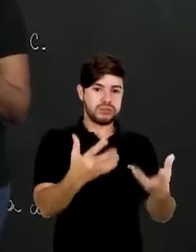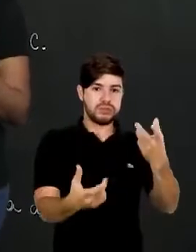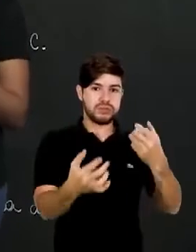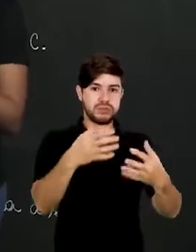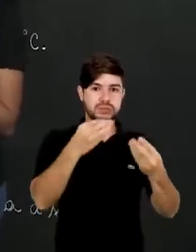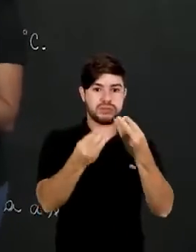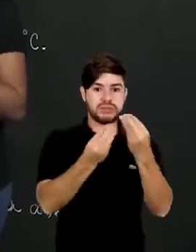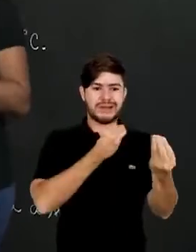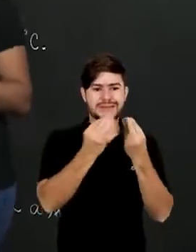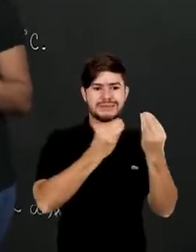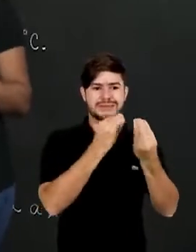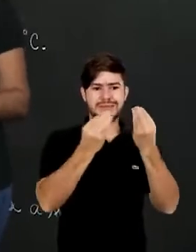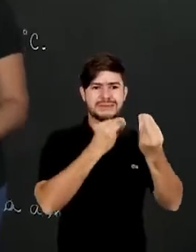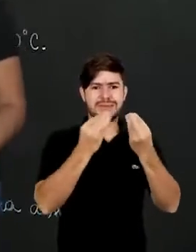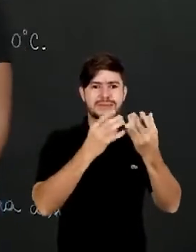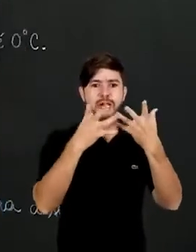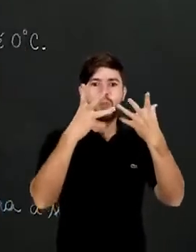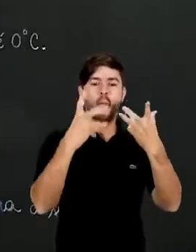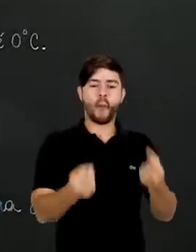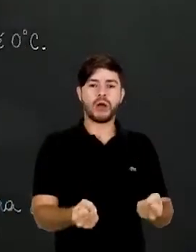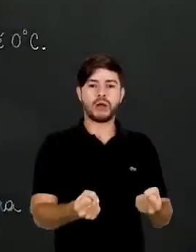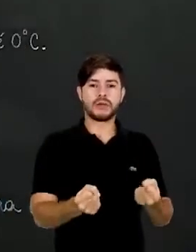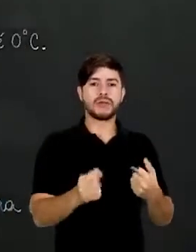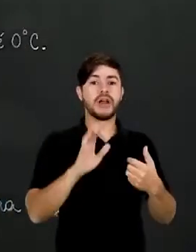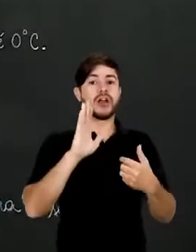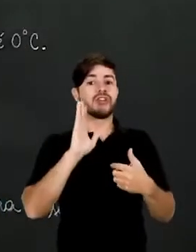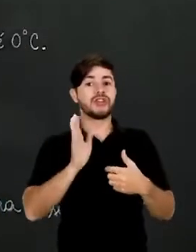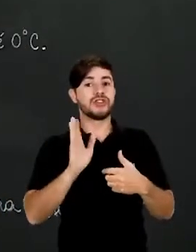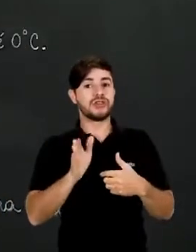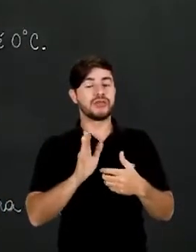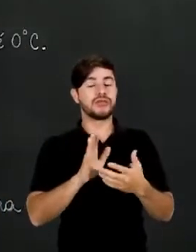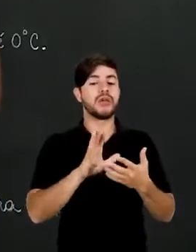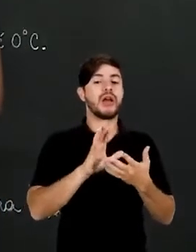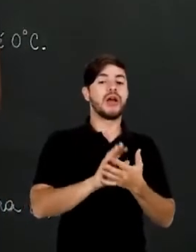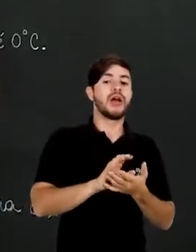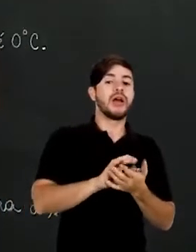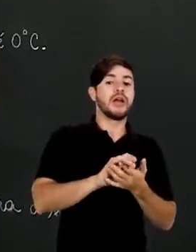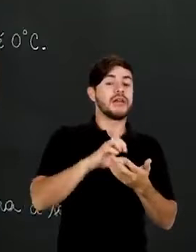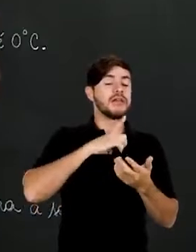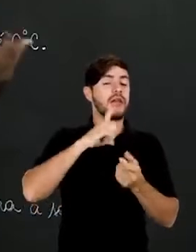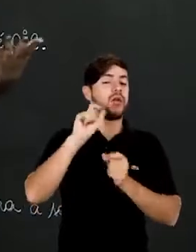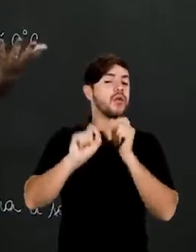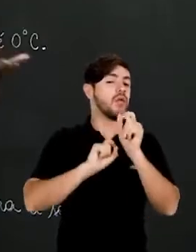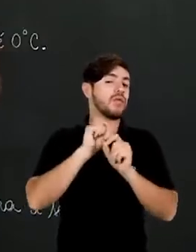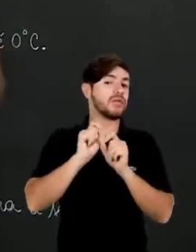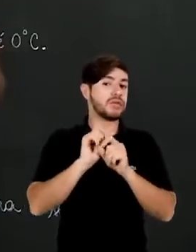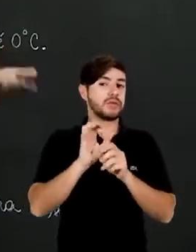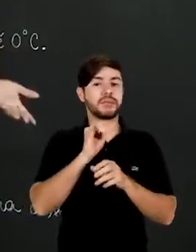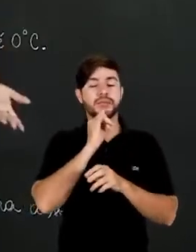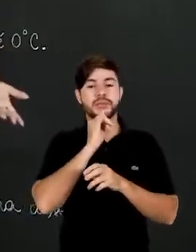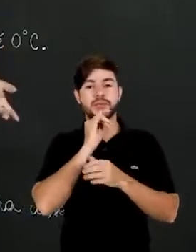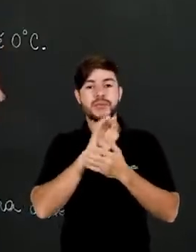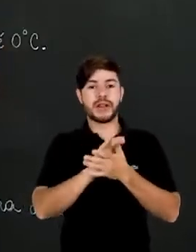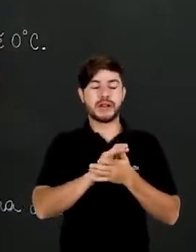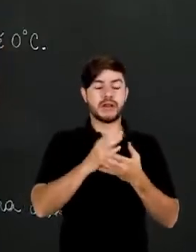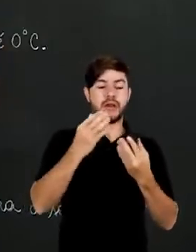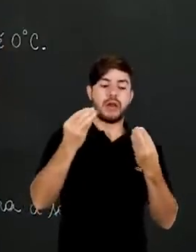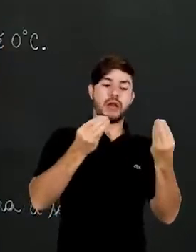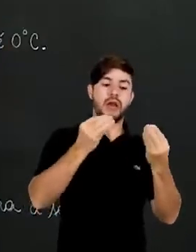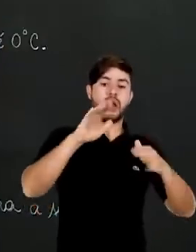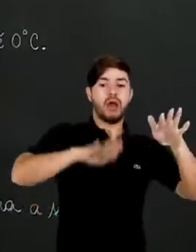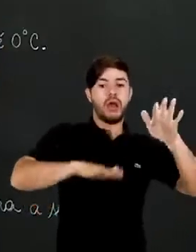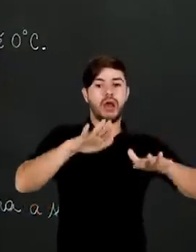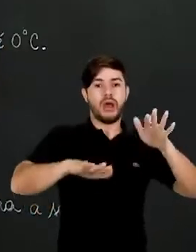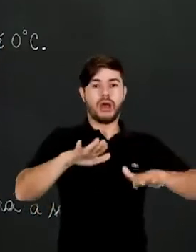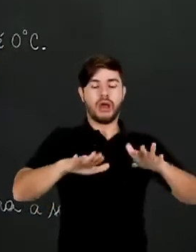as moléculas vão se agitando e vai para o estado gasoso. Na ebulição, então, eu tenho um ponto que varia entre as substâncias. Então, por